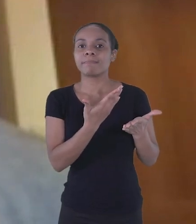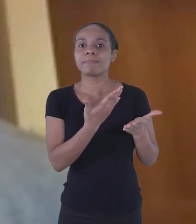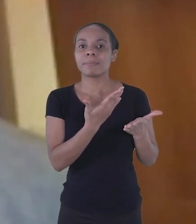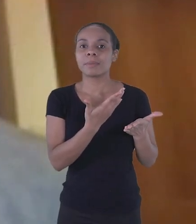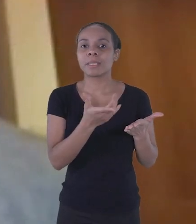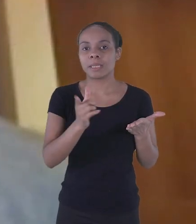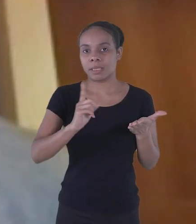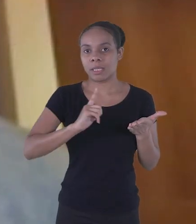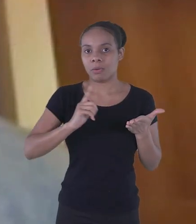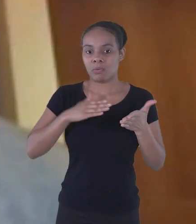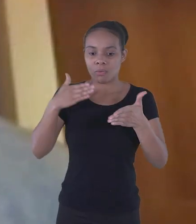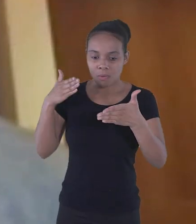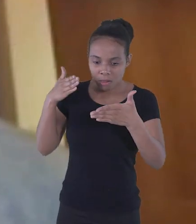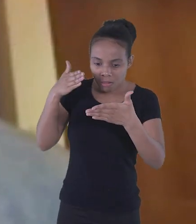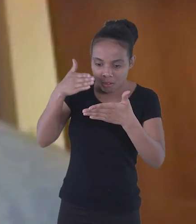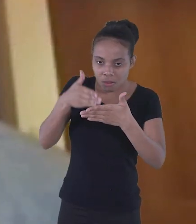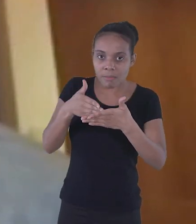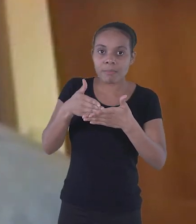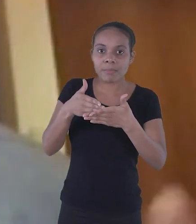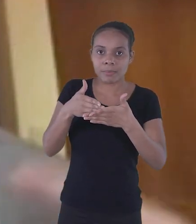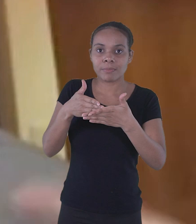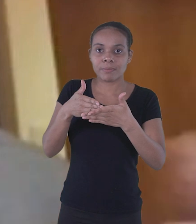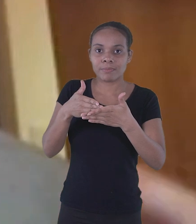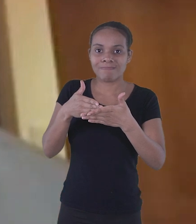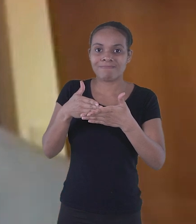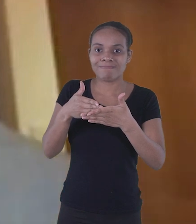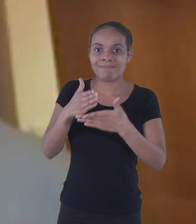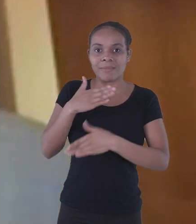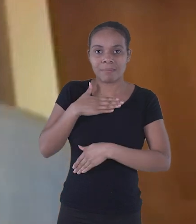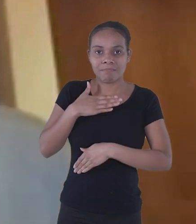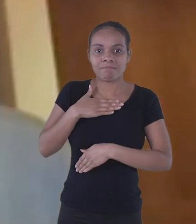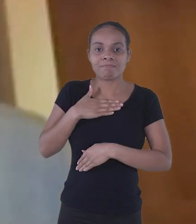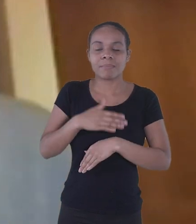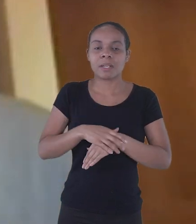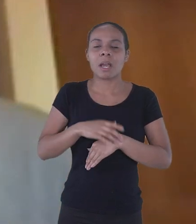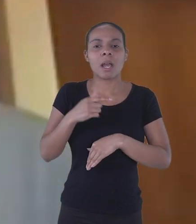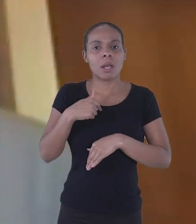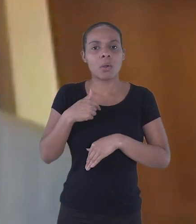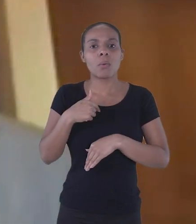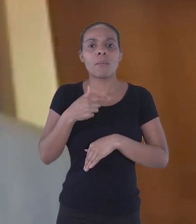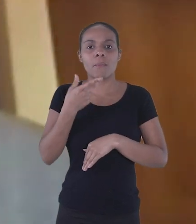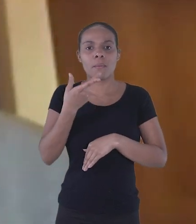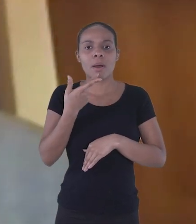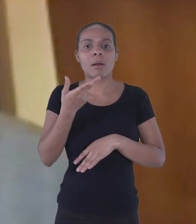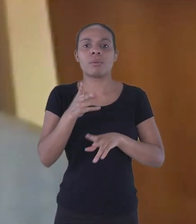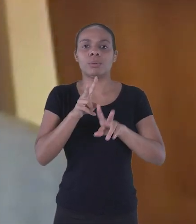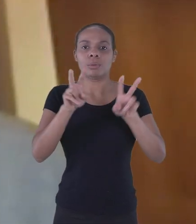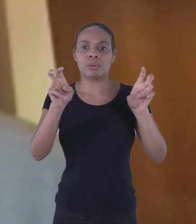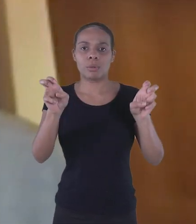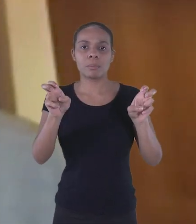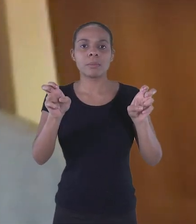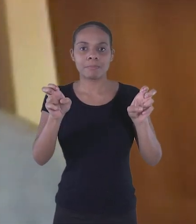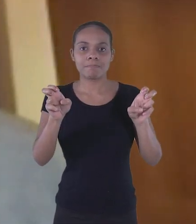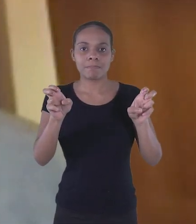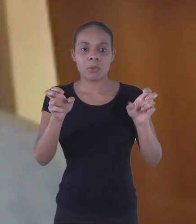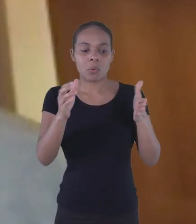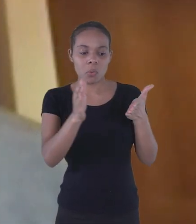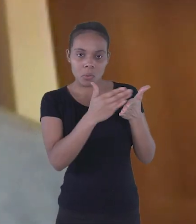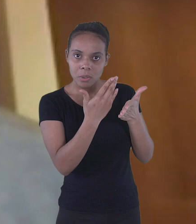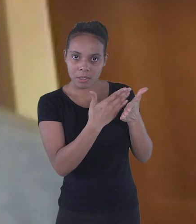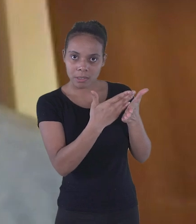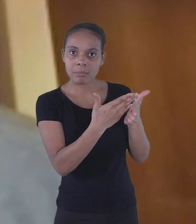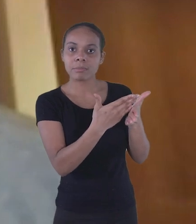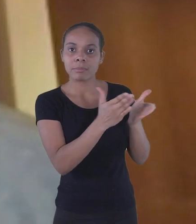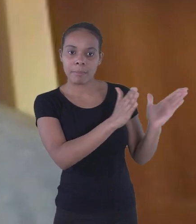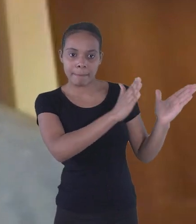da onde eu podia ir. Eu reproduzo um pouco um personagem de um conto meu, do Discurso sobre o Capim, que vai ganhar um prêmio e só